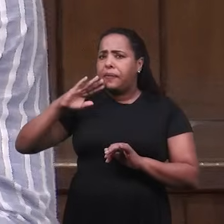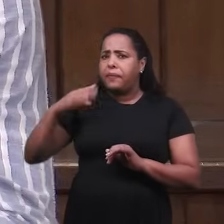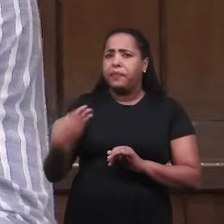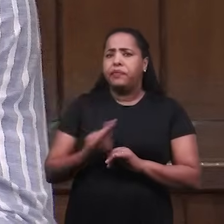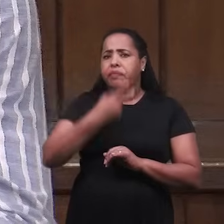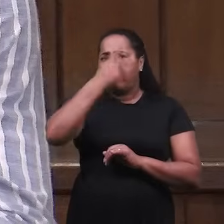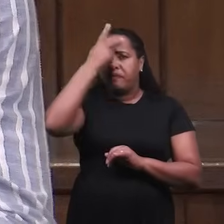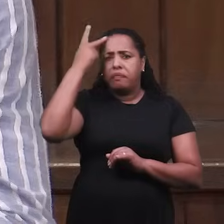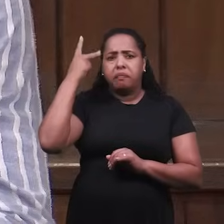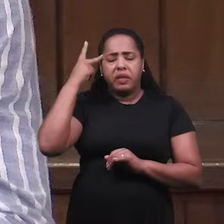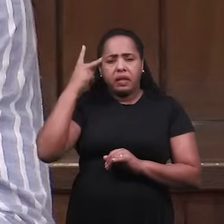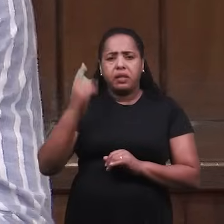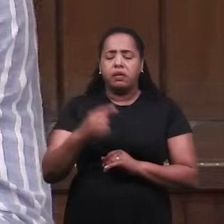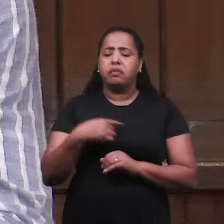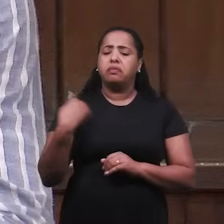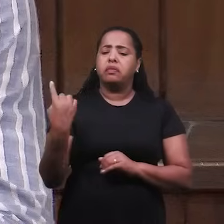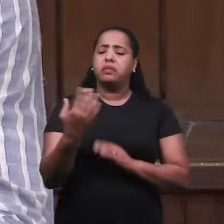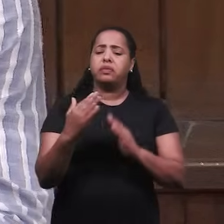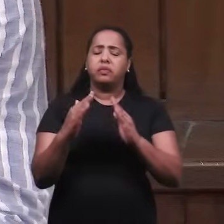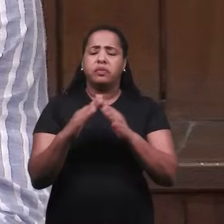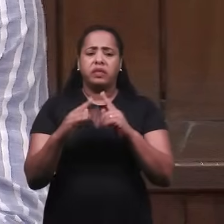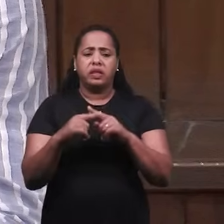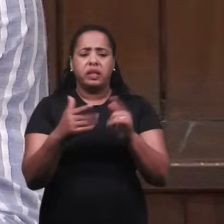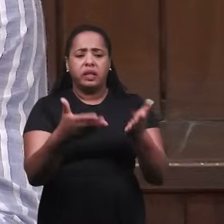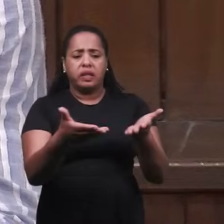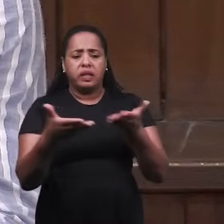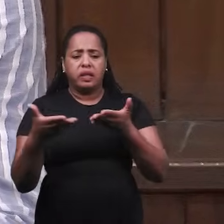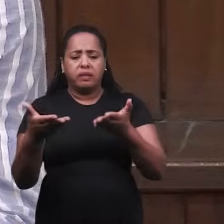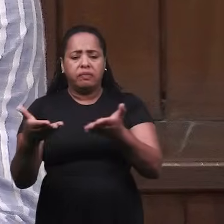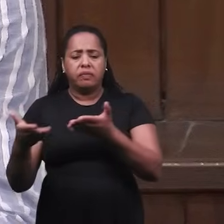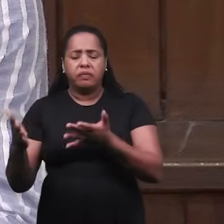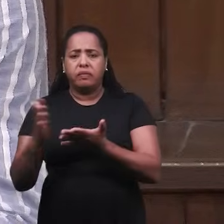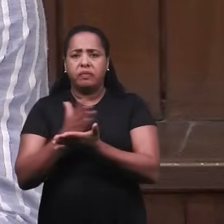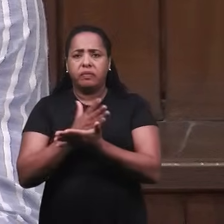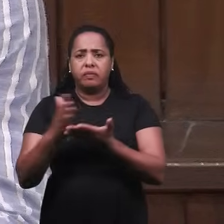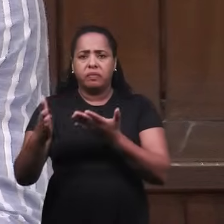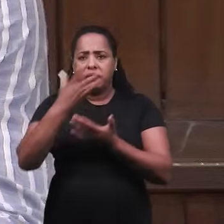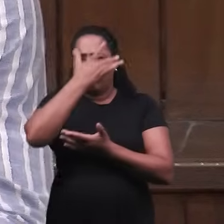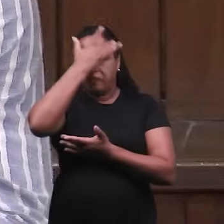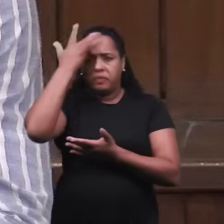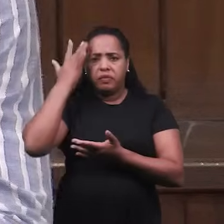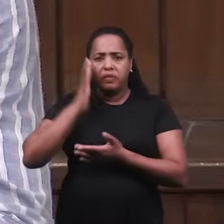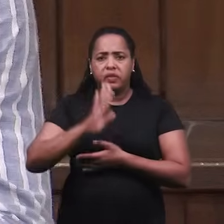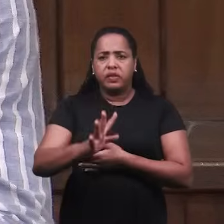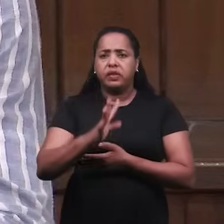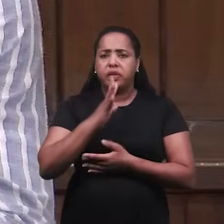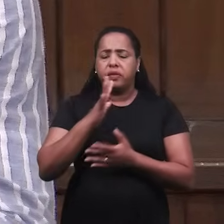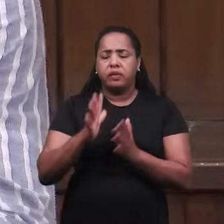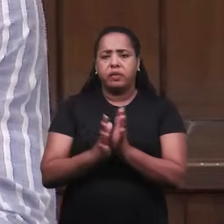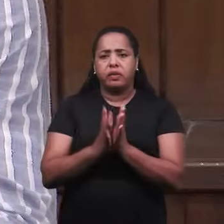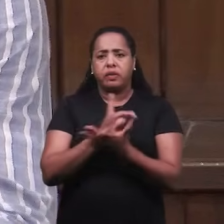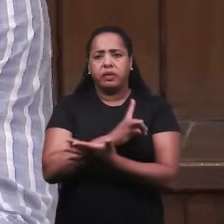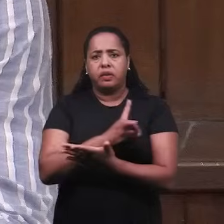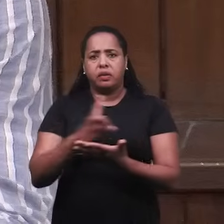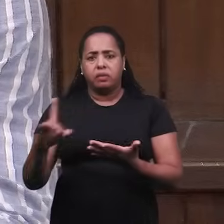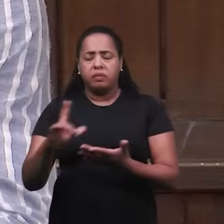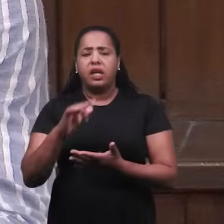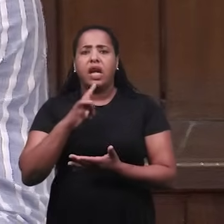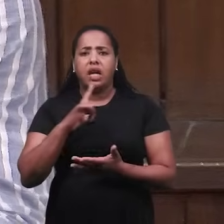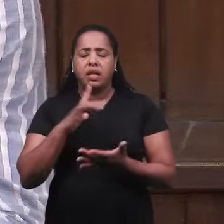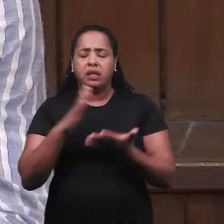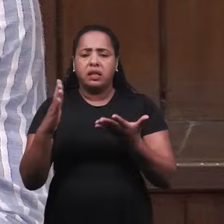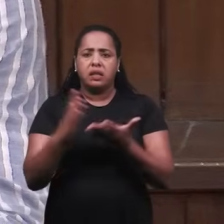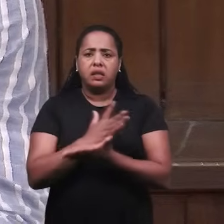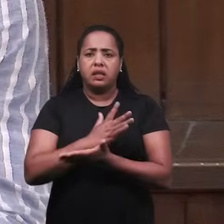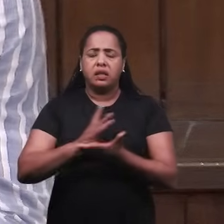estaremos recebendo nas nossas igrejas, alguns que já conhecem a Bíblia, têm alguns conceitos acerca